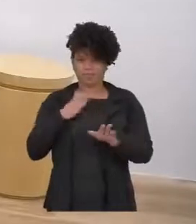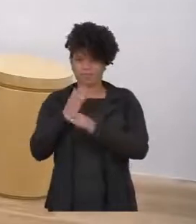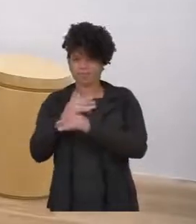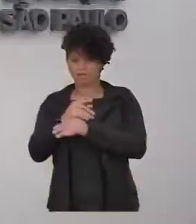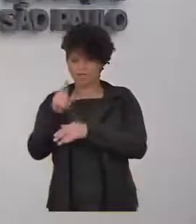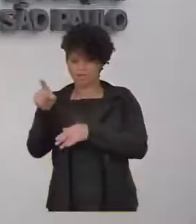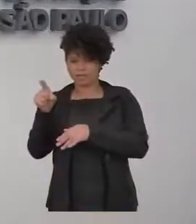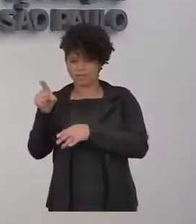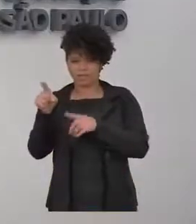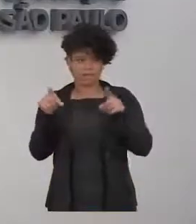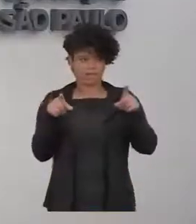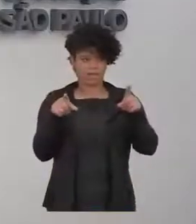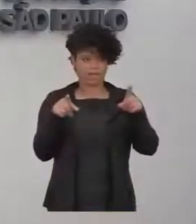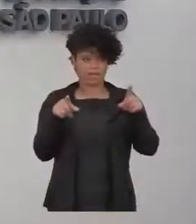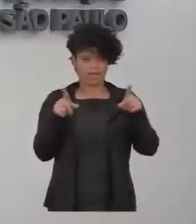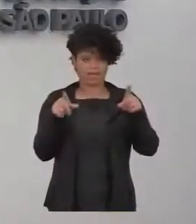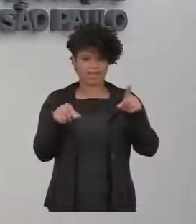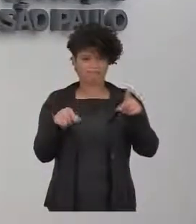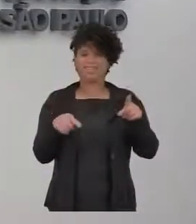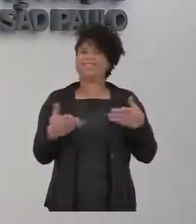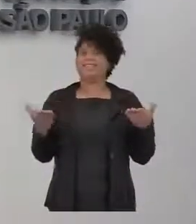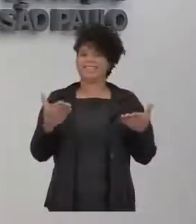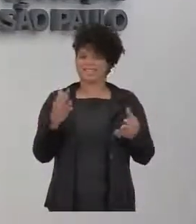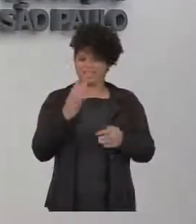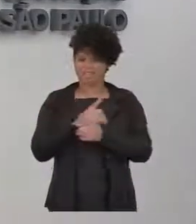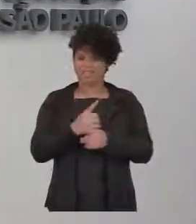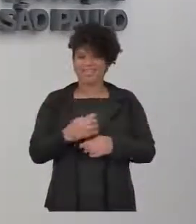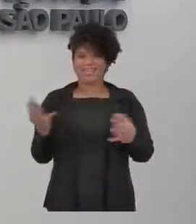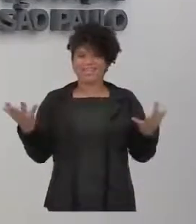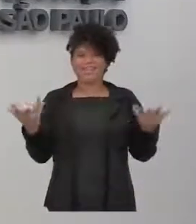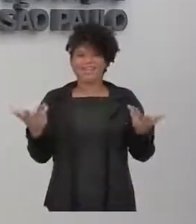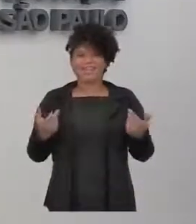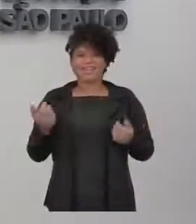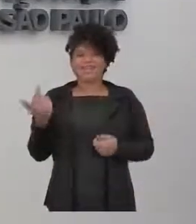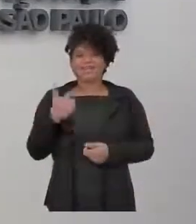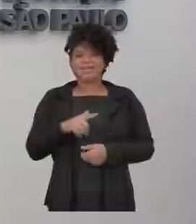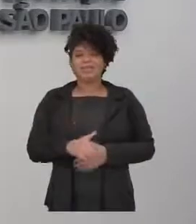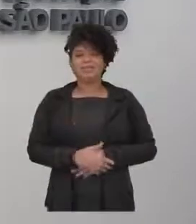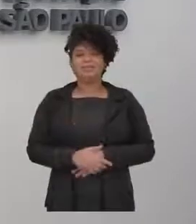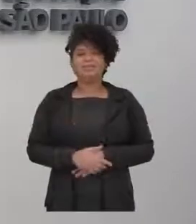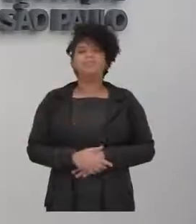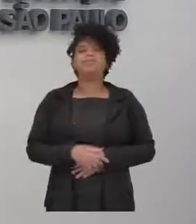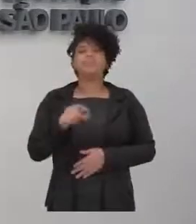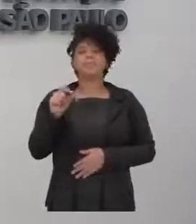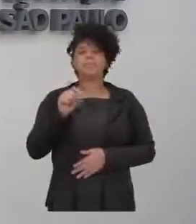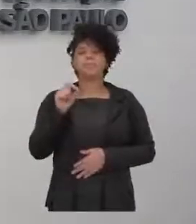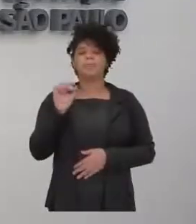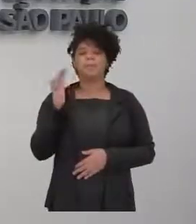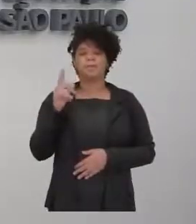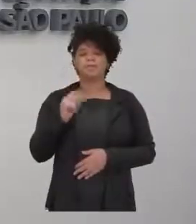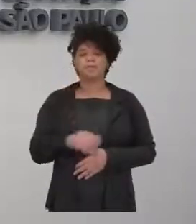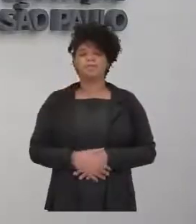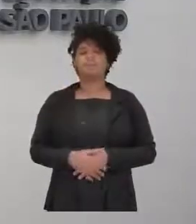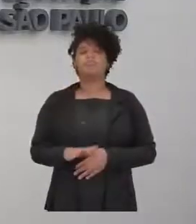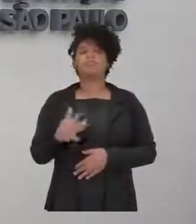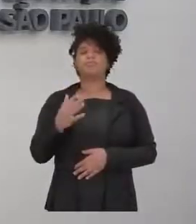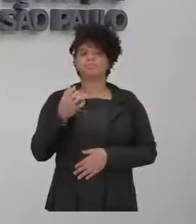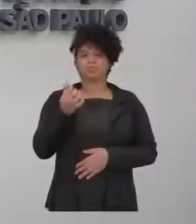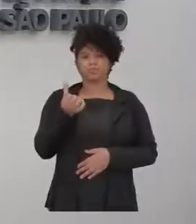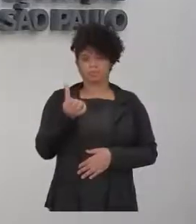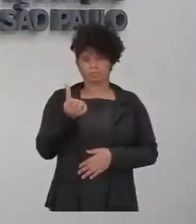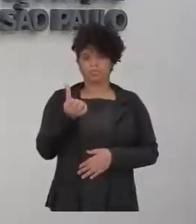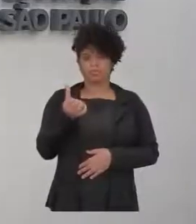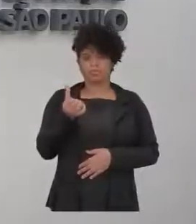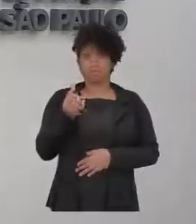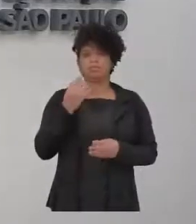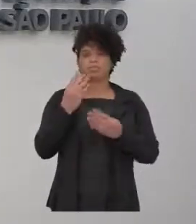Agora tô aqui, Aê, ó, lá, acertou. maravilhoso, perfeito. Então, olha só, gente, então o que acontece? São 6 bimestres que faltam, então a gente